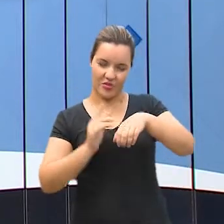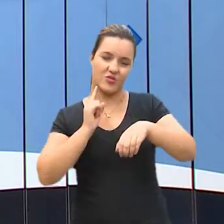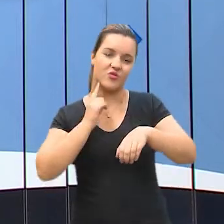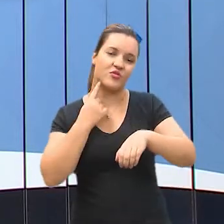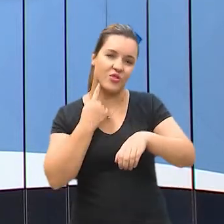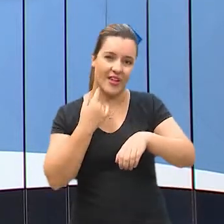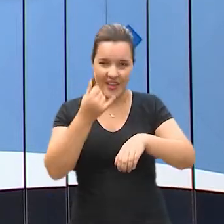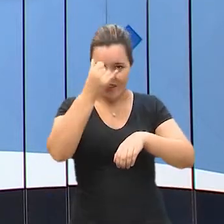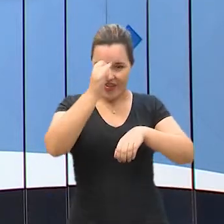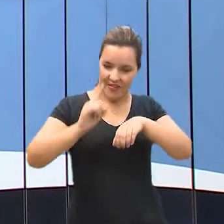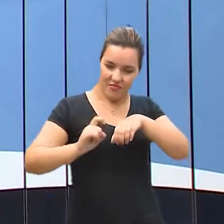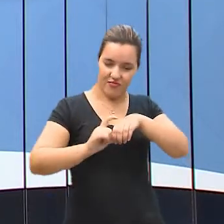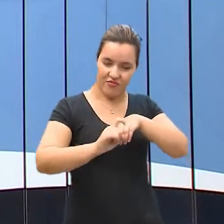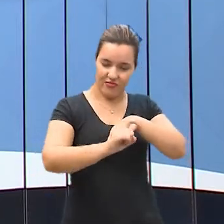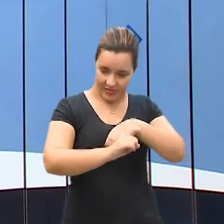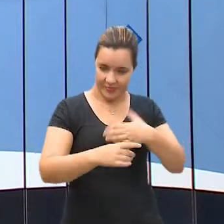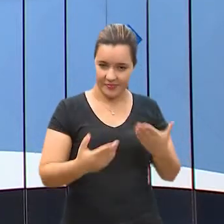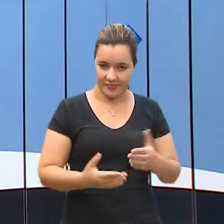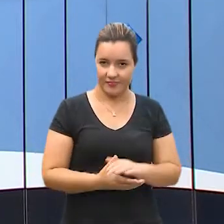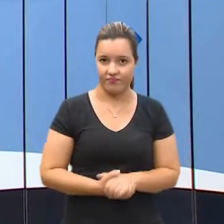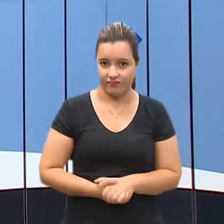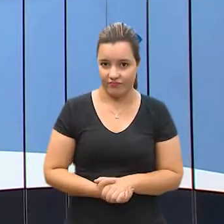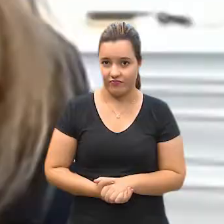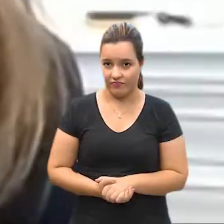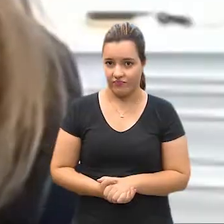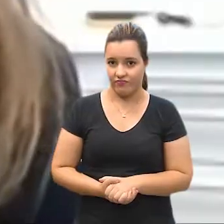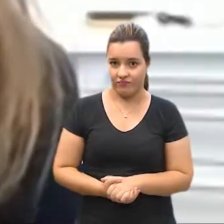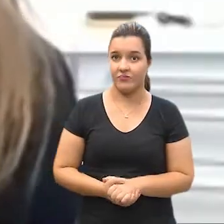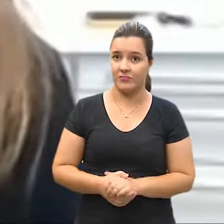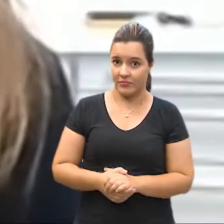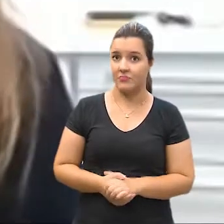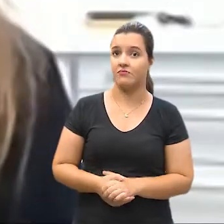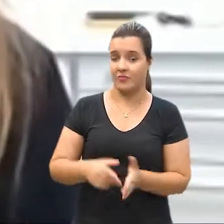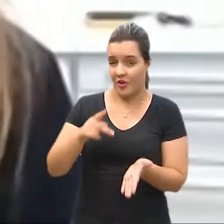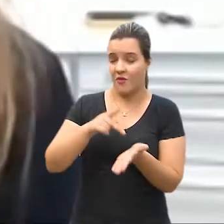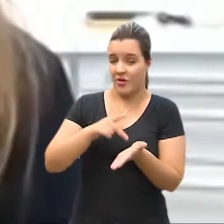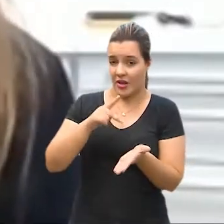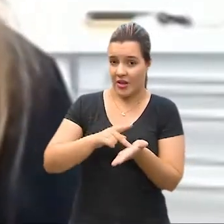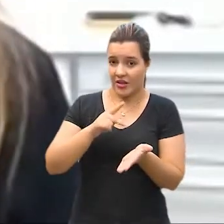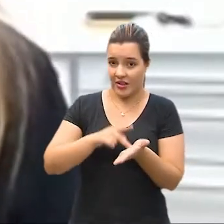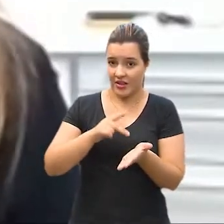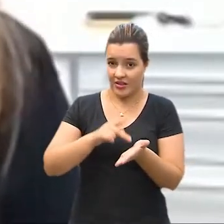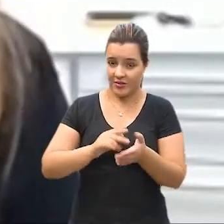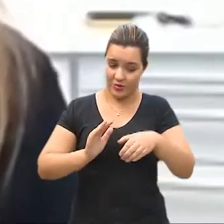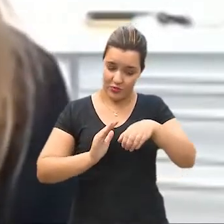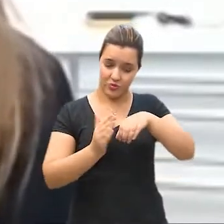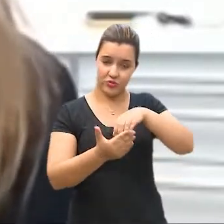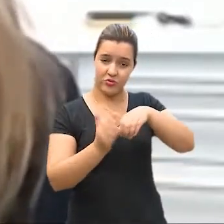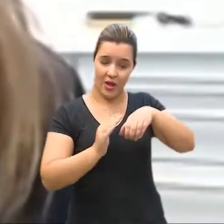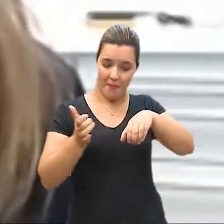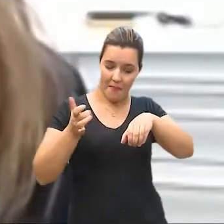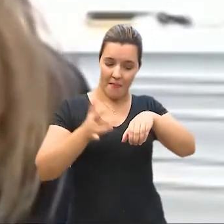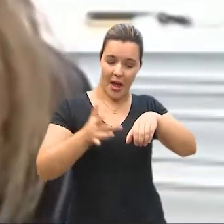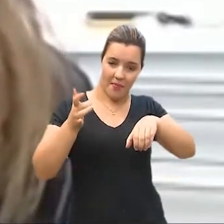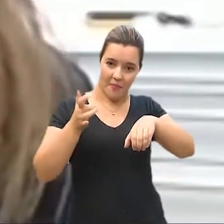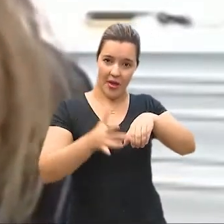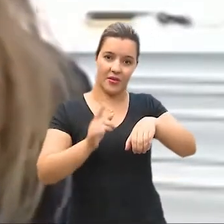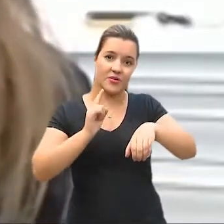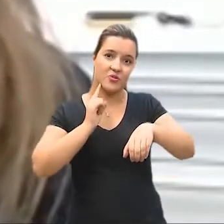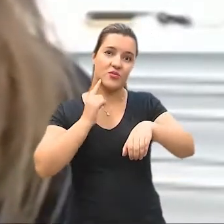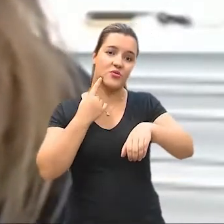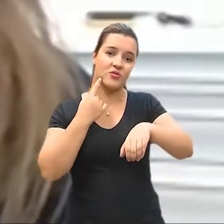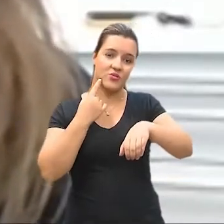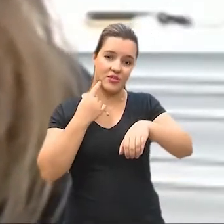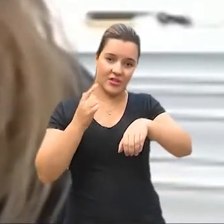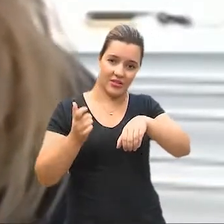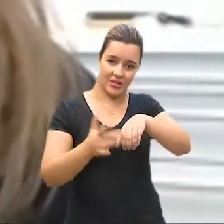de bactéria, né? Sim, o tártaro, ele é um acúmulo, né, da bactéria que fica